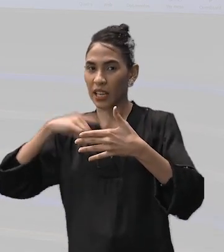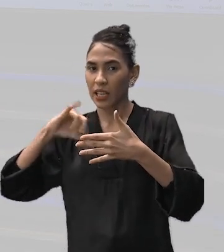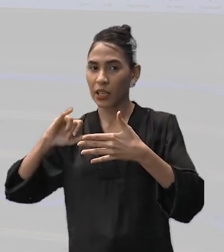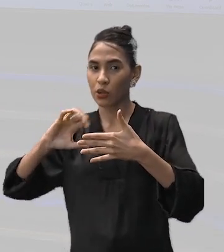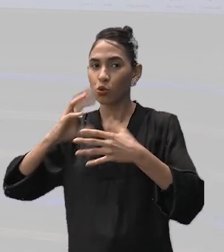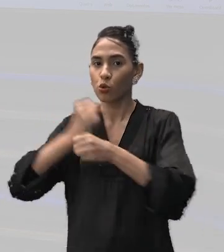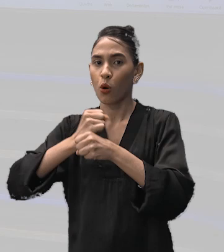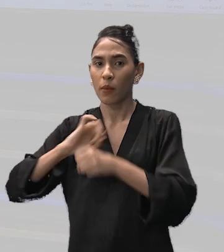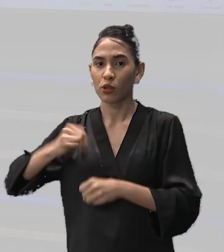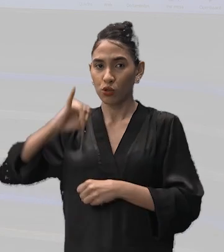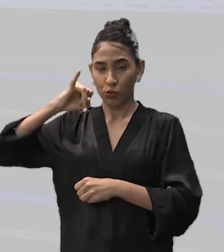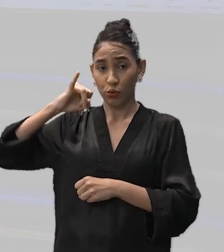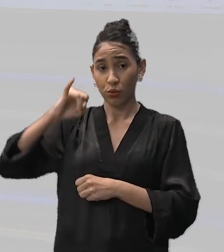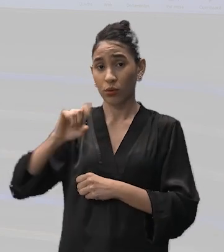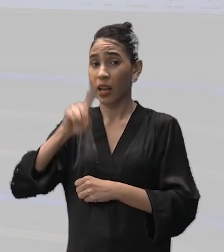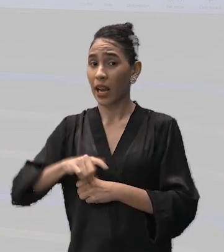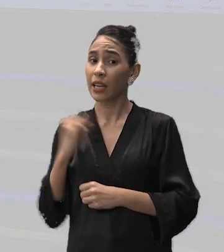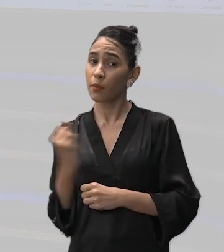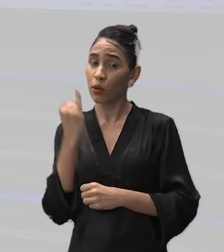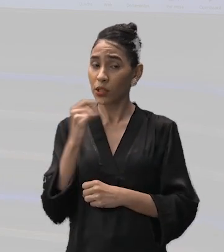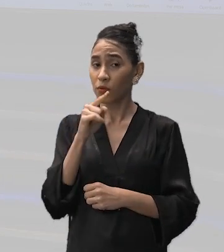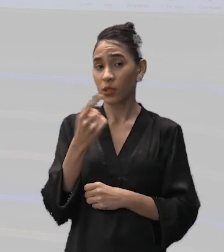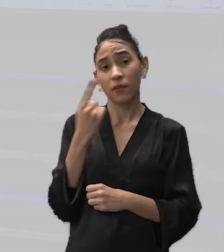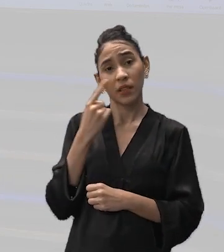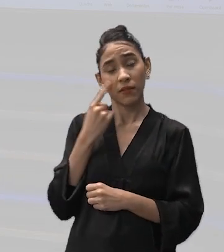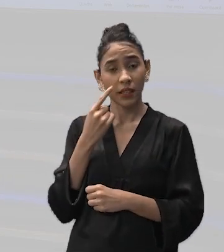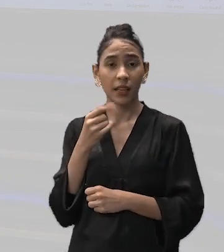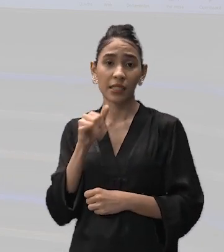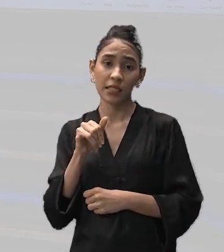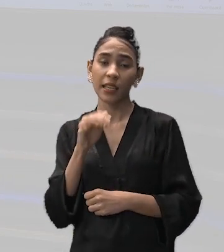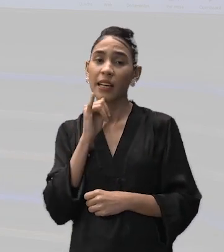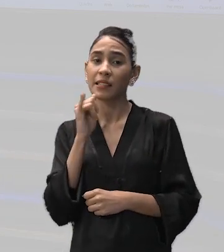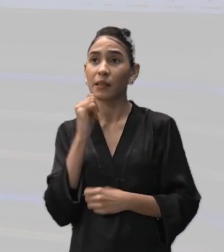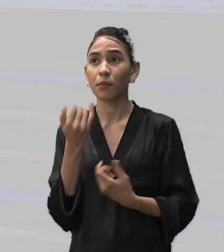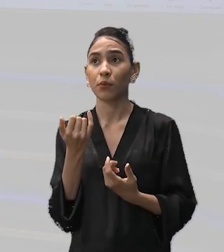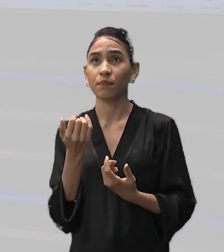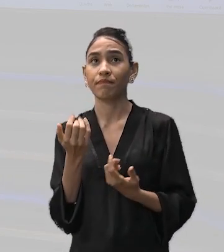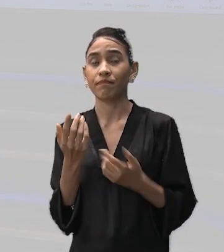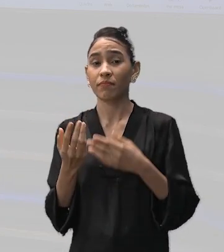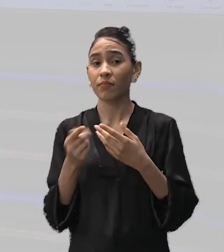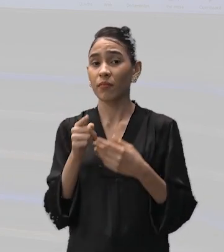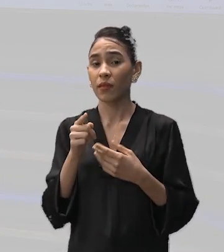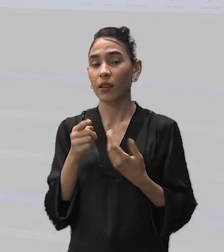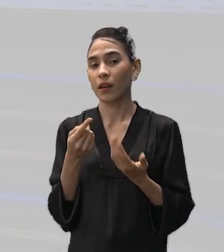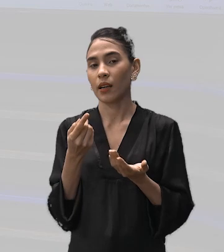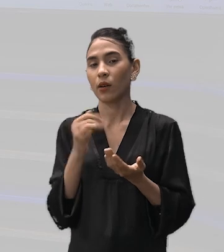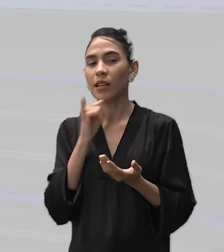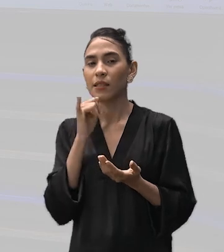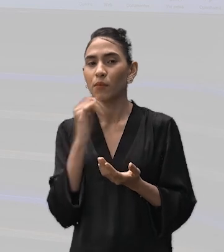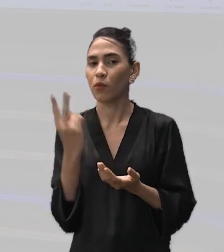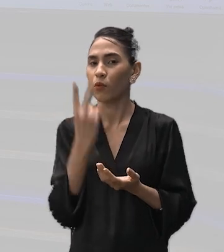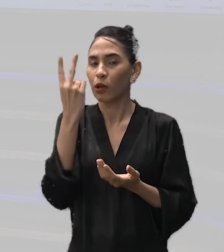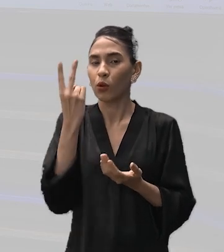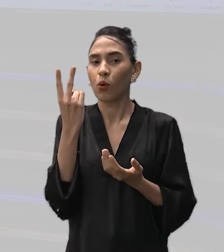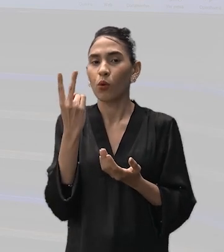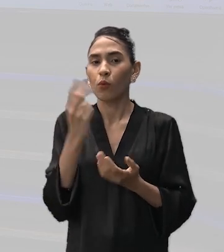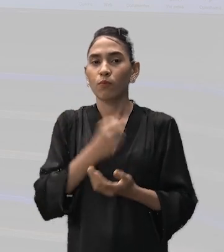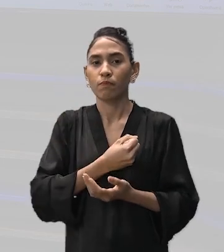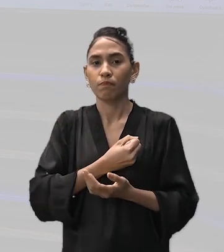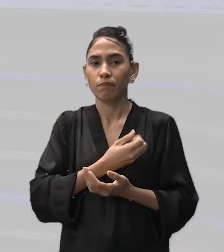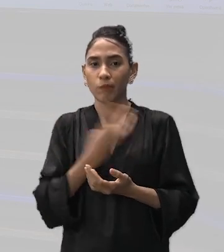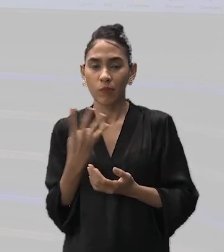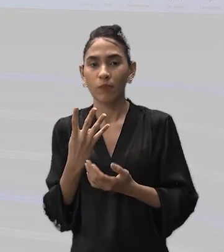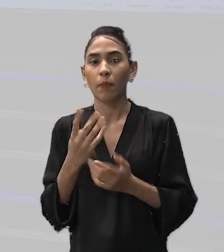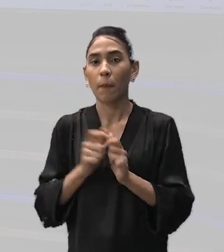juros? É importante você verificar isso para que, de repente, no final das contas, você não pague um valor muito maior do que os